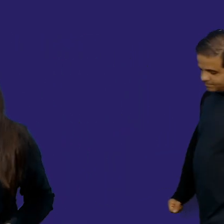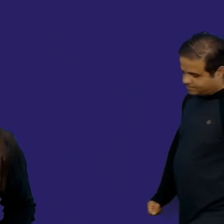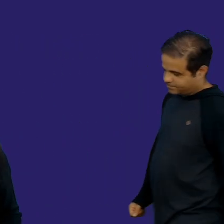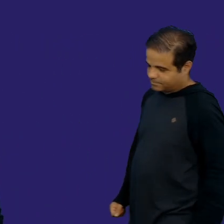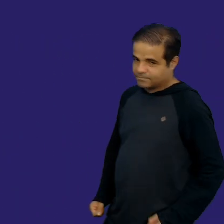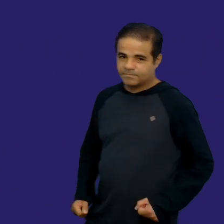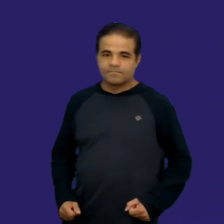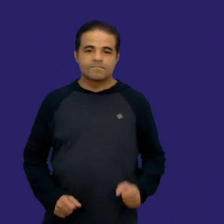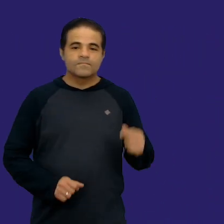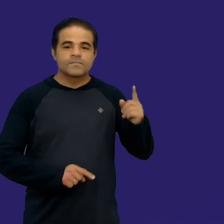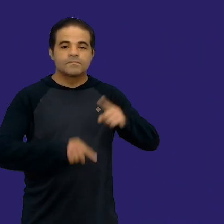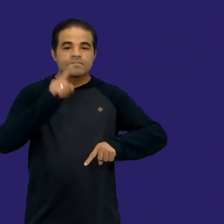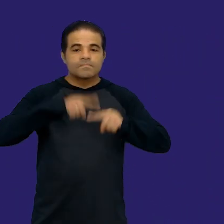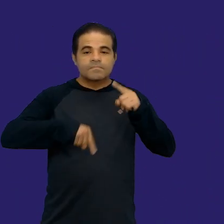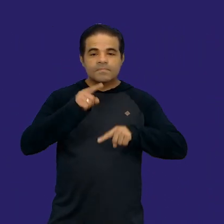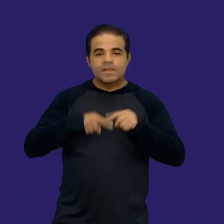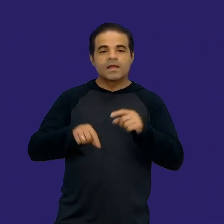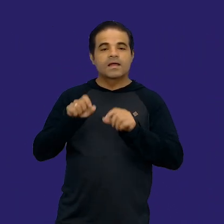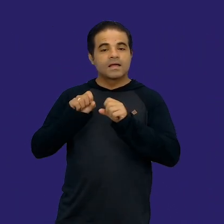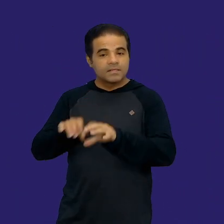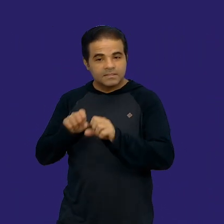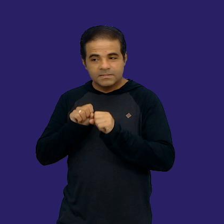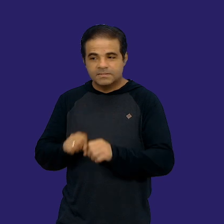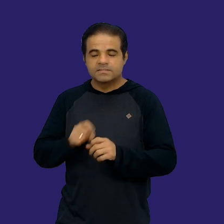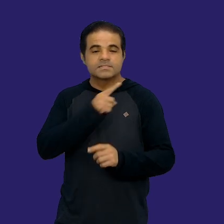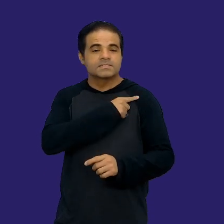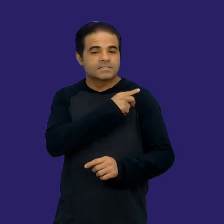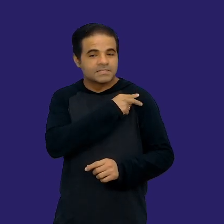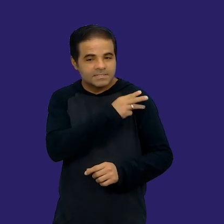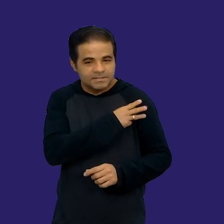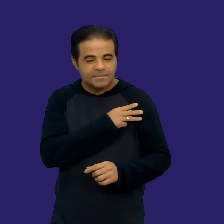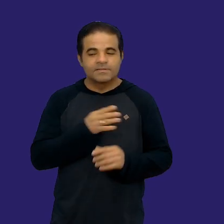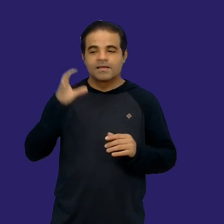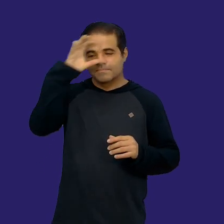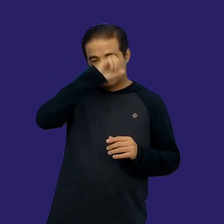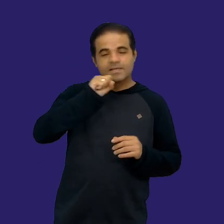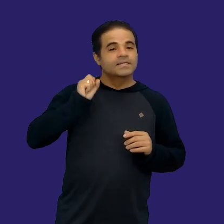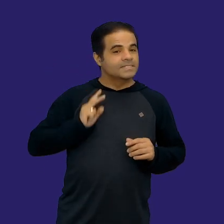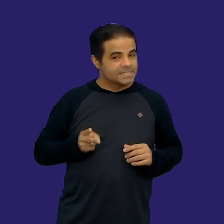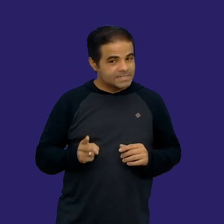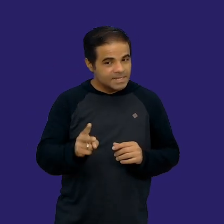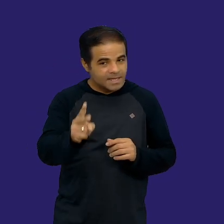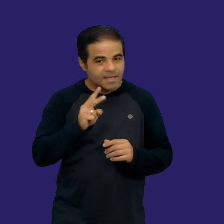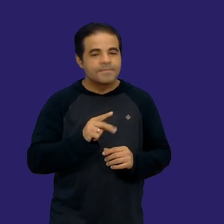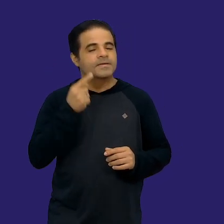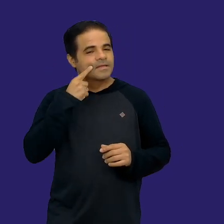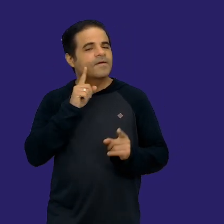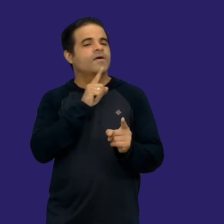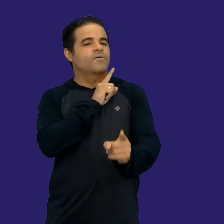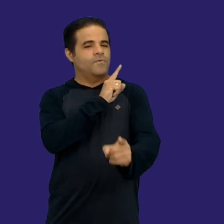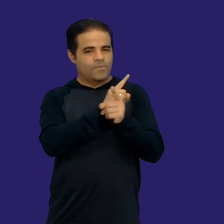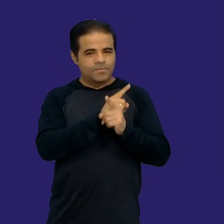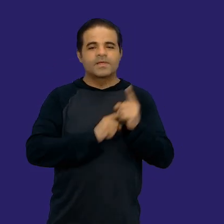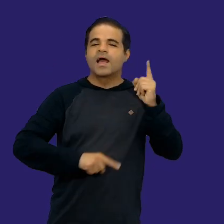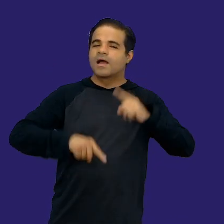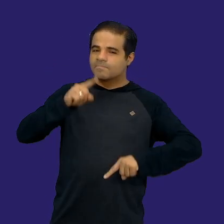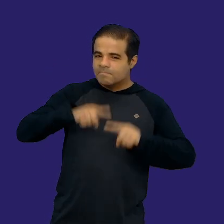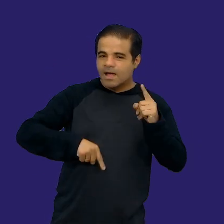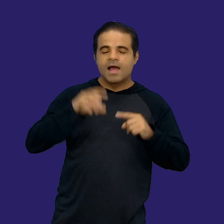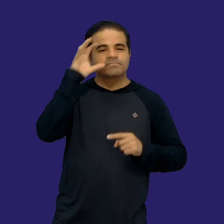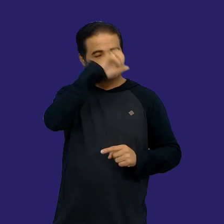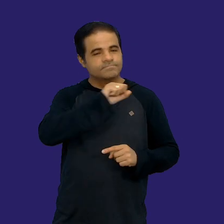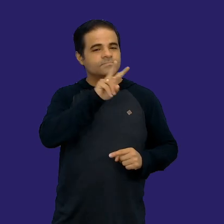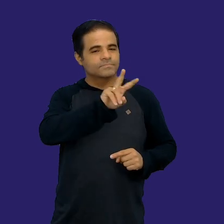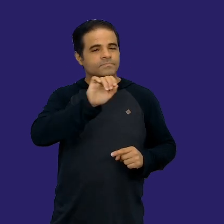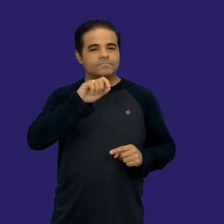em materiais, ensino médio, aprender sempre, e você vai achar aí o material, volume